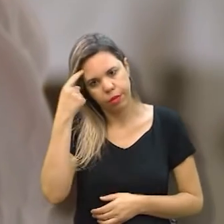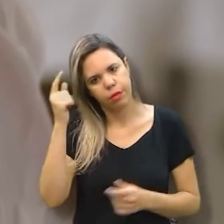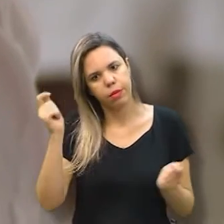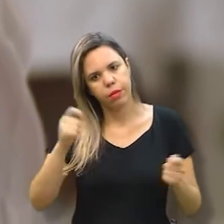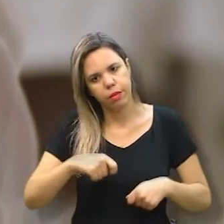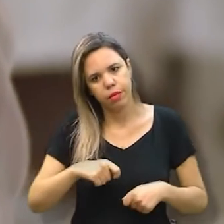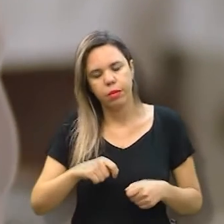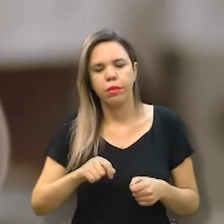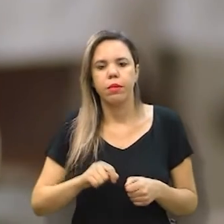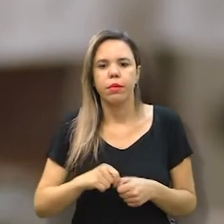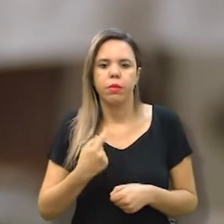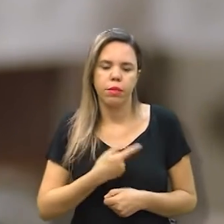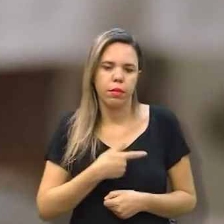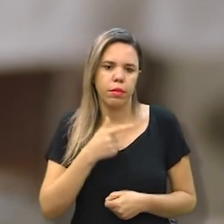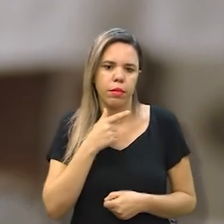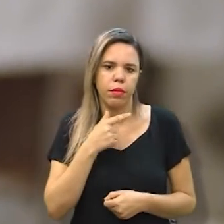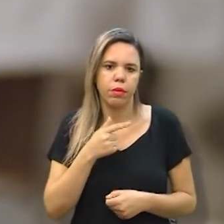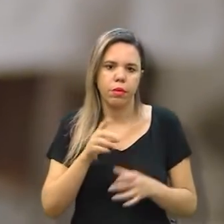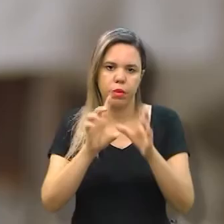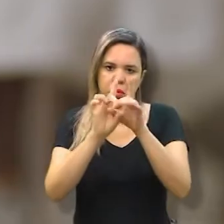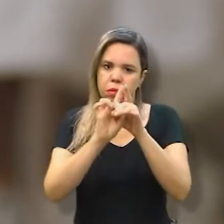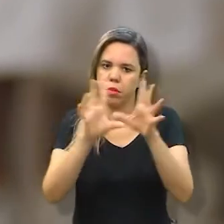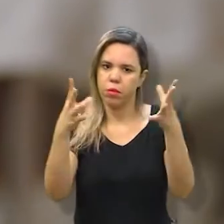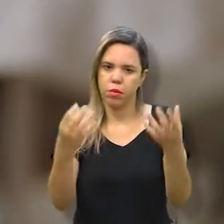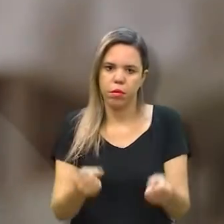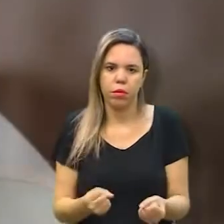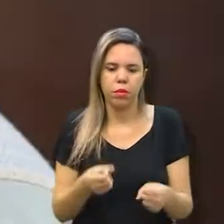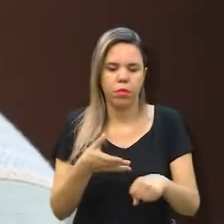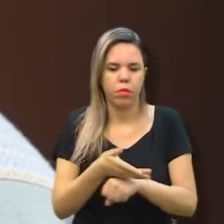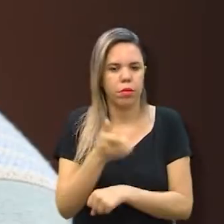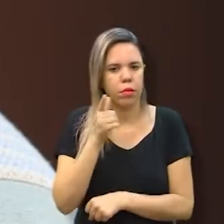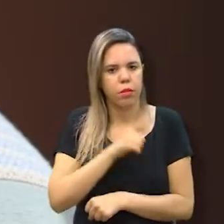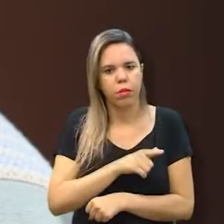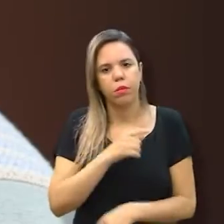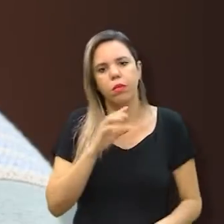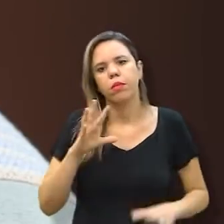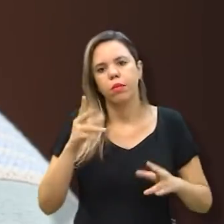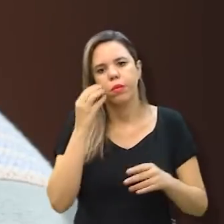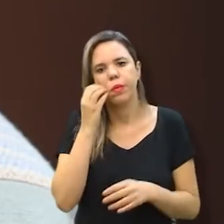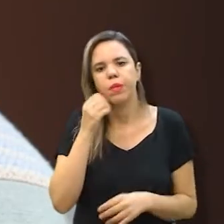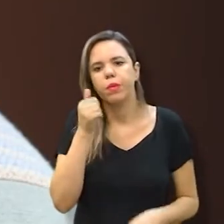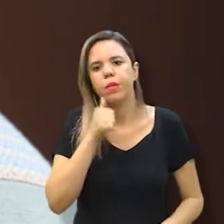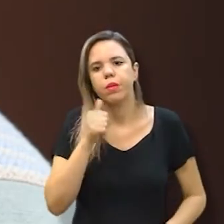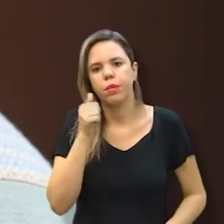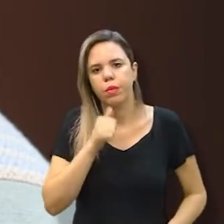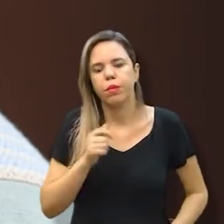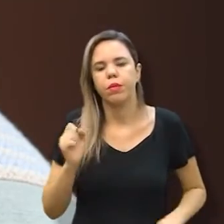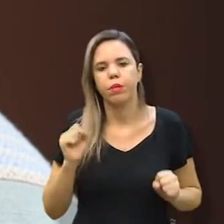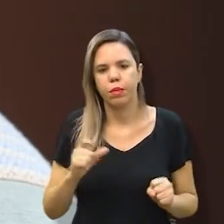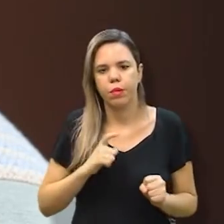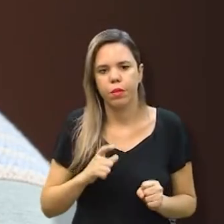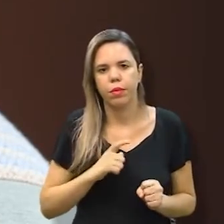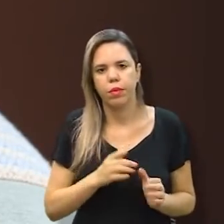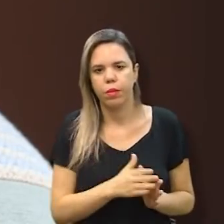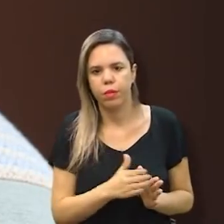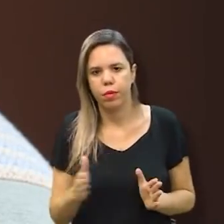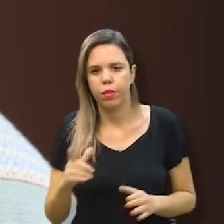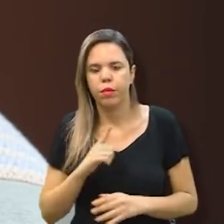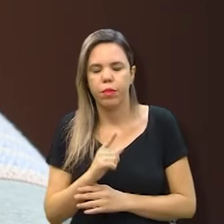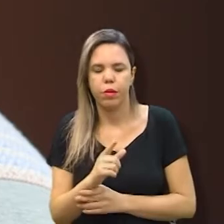nossa ideia é que isso possa, para que a gente possa democratizar o acesso, né, para que todas as mulheres